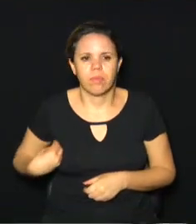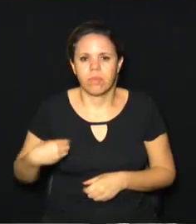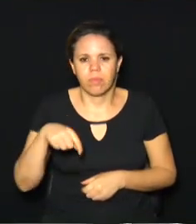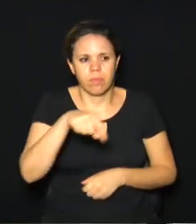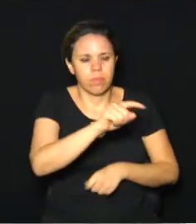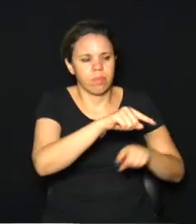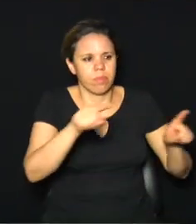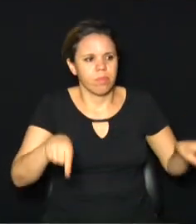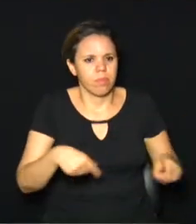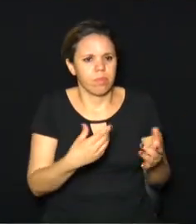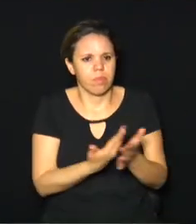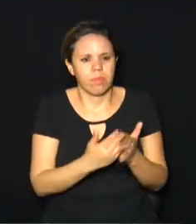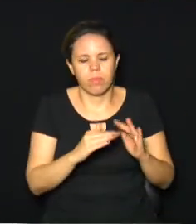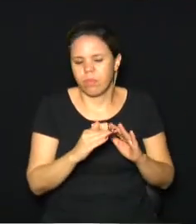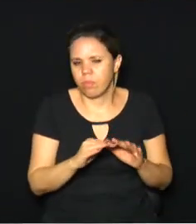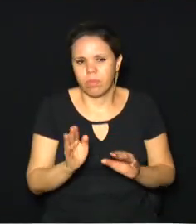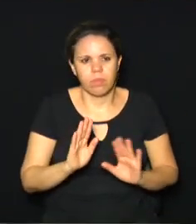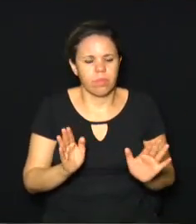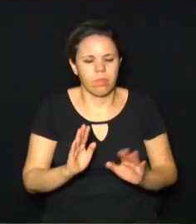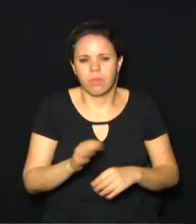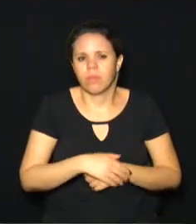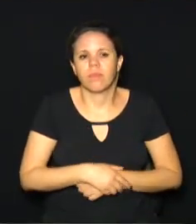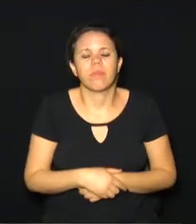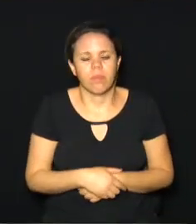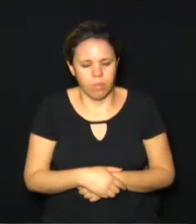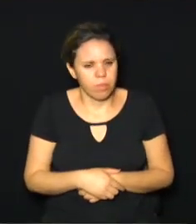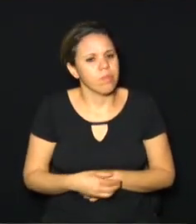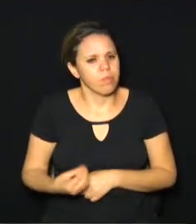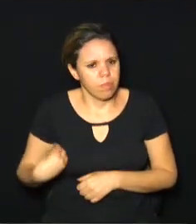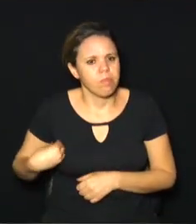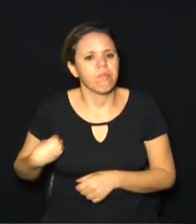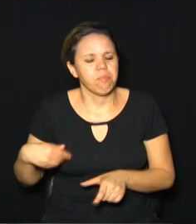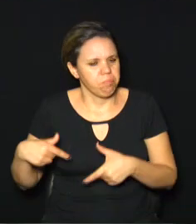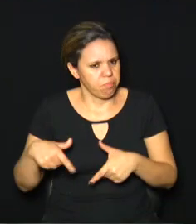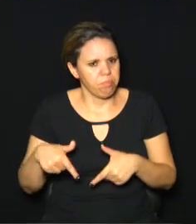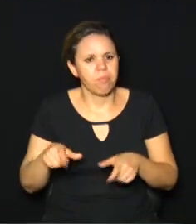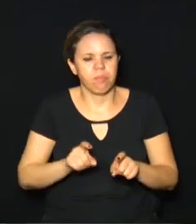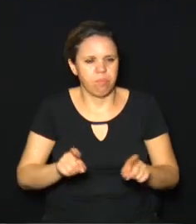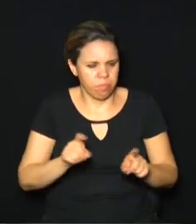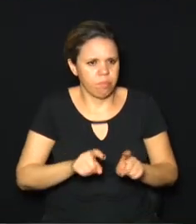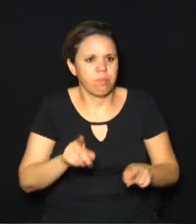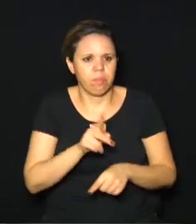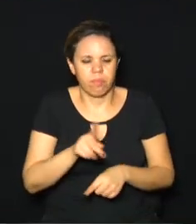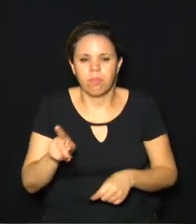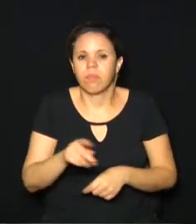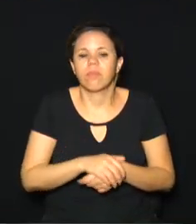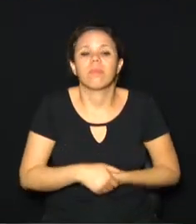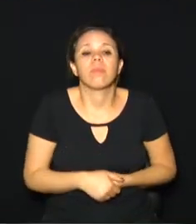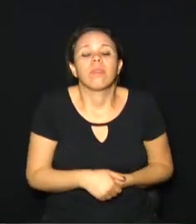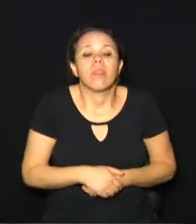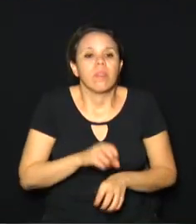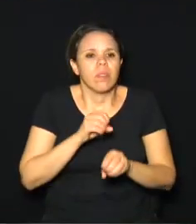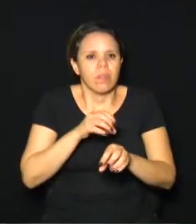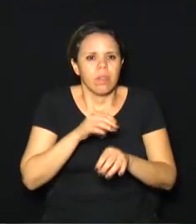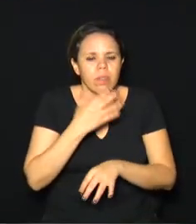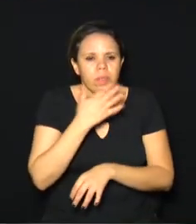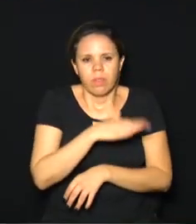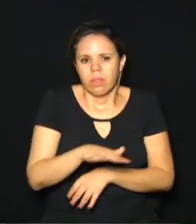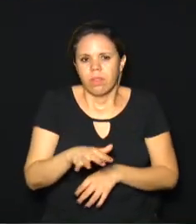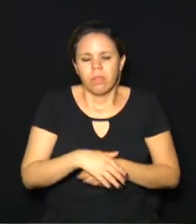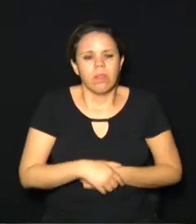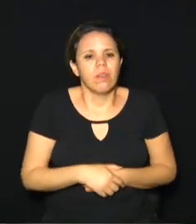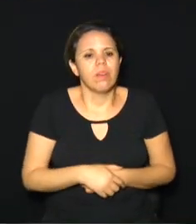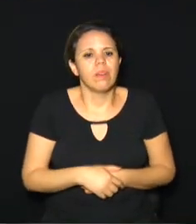dizer assim, na escola, né? Mas ele está, no caso do professor, né, caso aqui educação infantil,